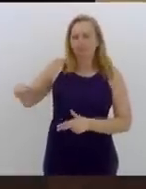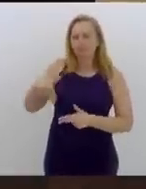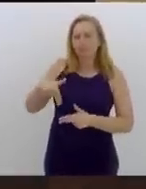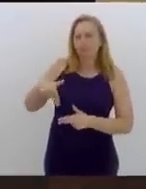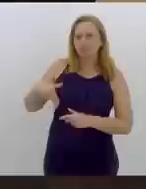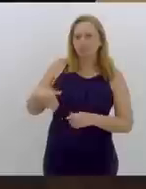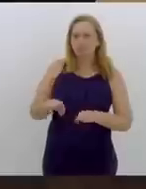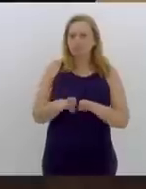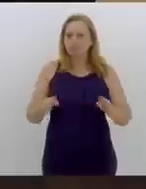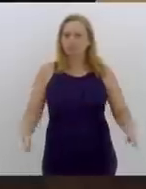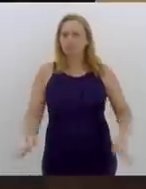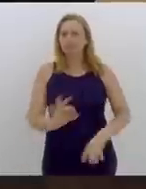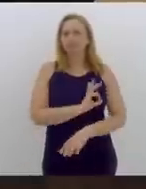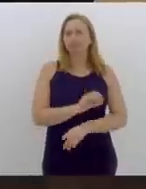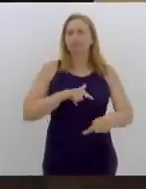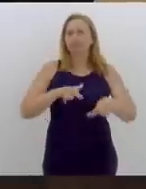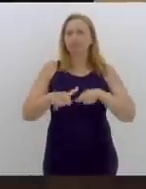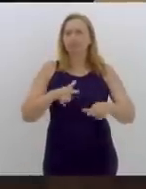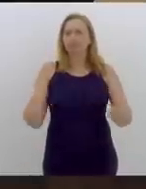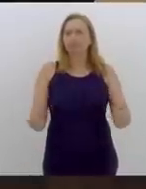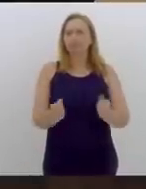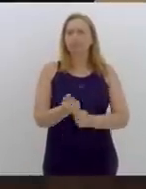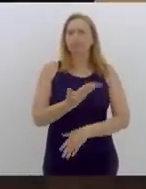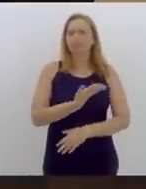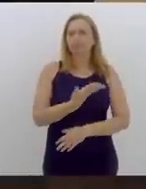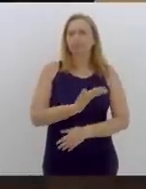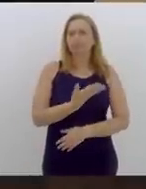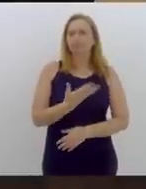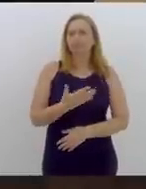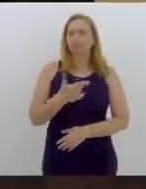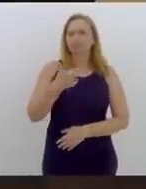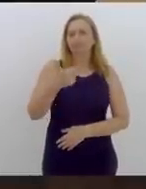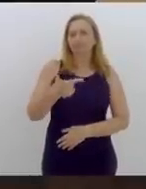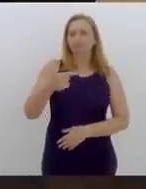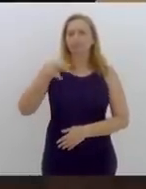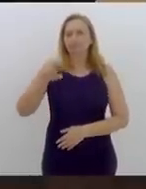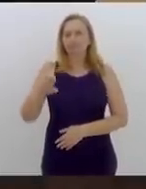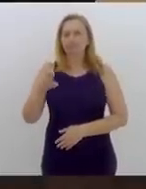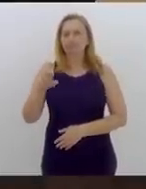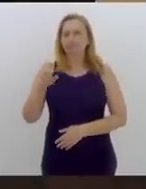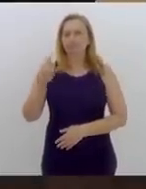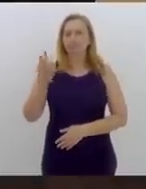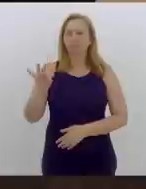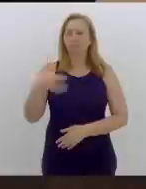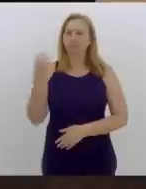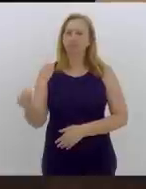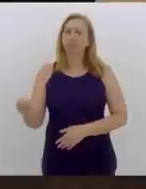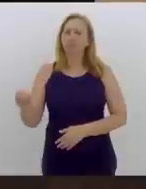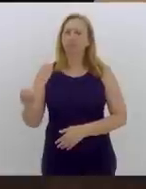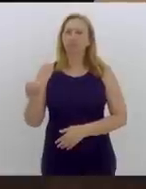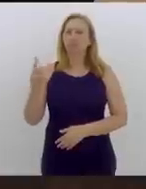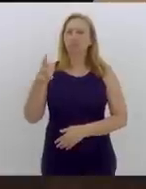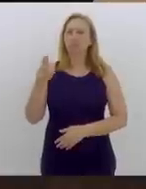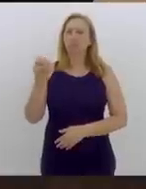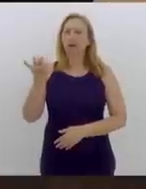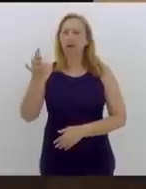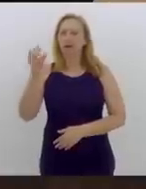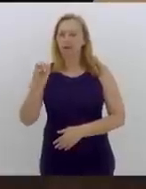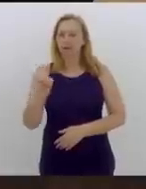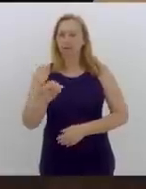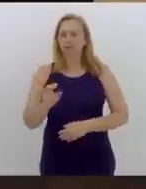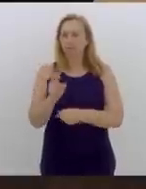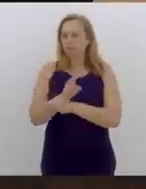policial que trabalhou comigo no vigésimo quinto batalhão Romário tô procurando ele aqui eu não não achei não